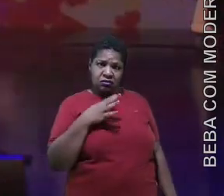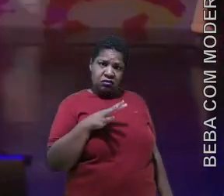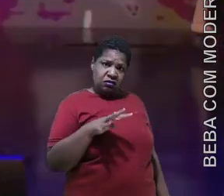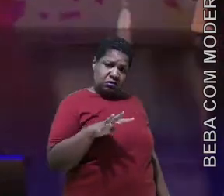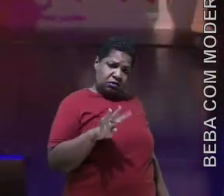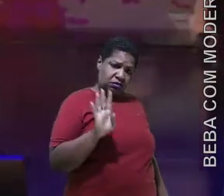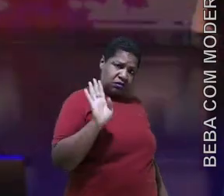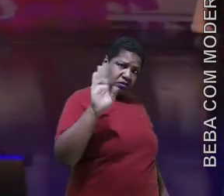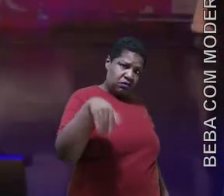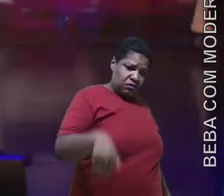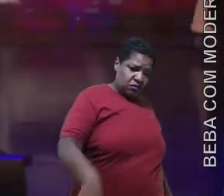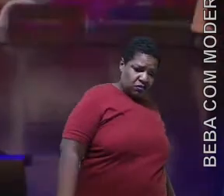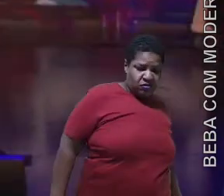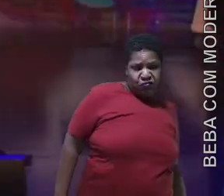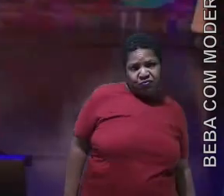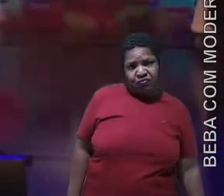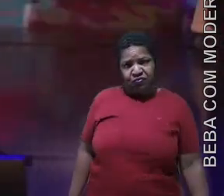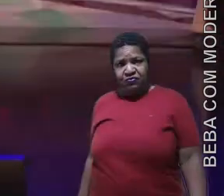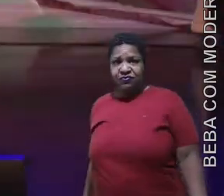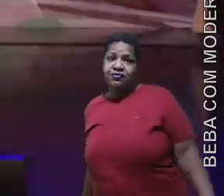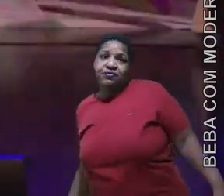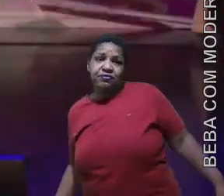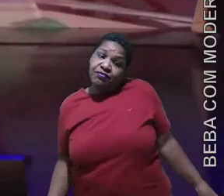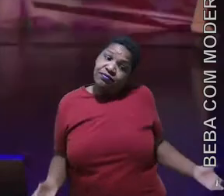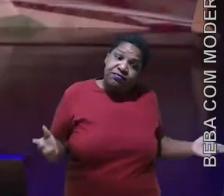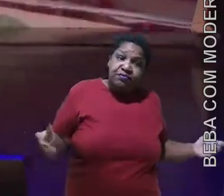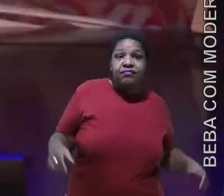e eu não te conheço